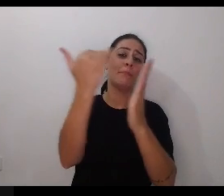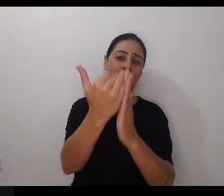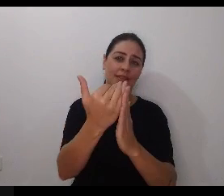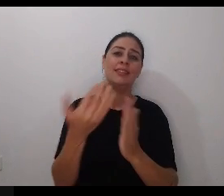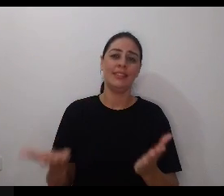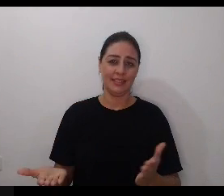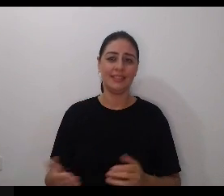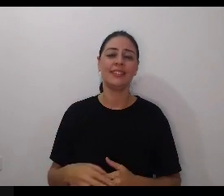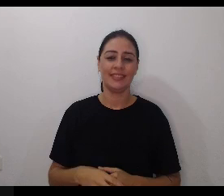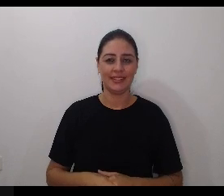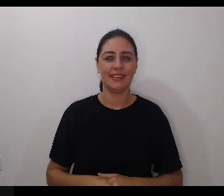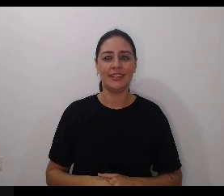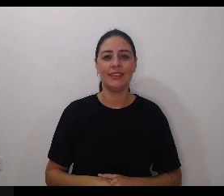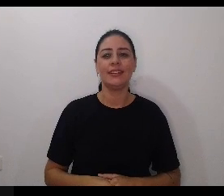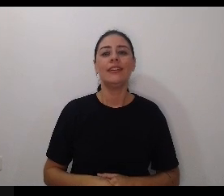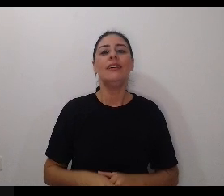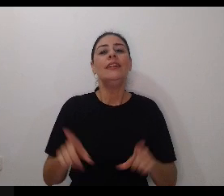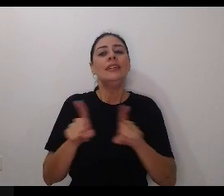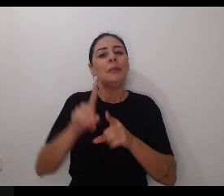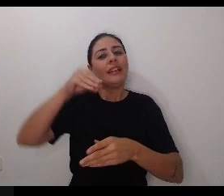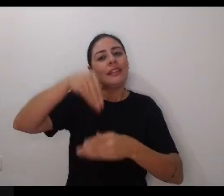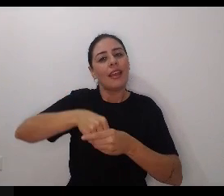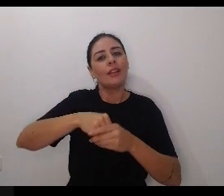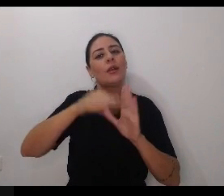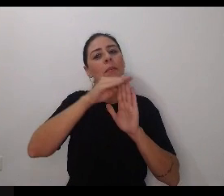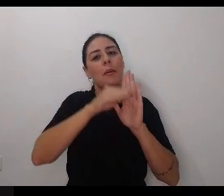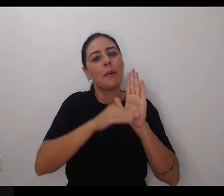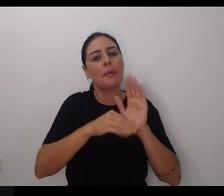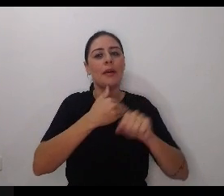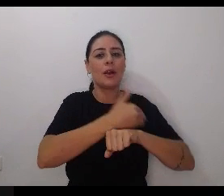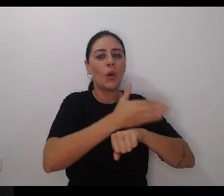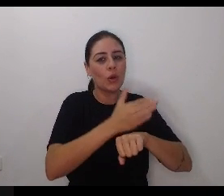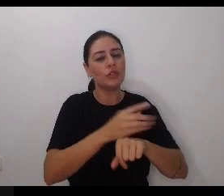no controle da situação, a possibilidade dela aceitar e se motivar é maior.